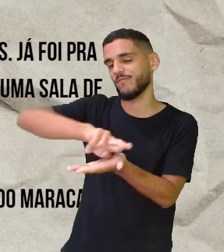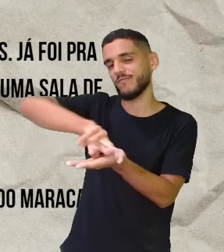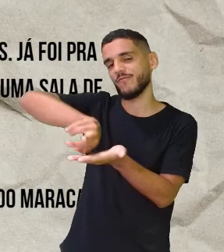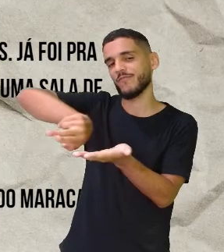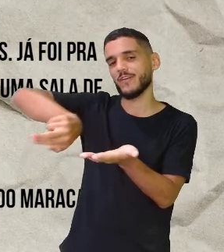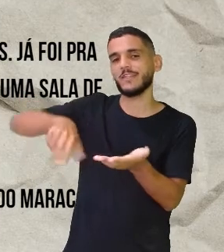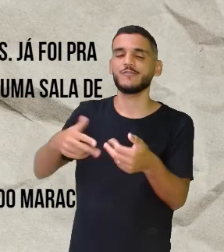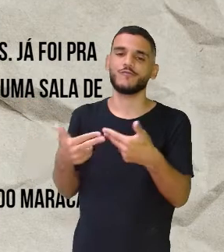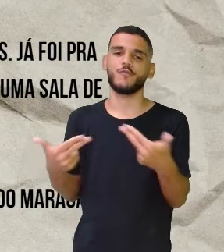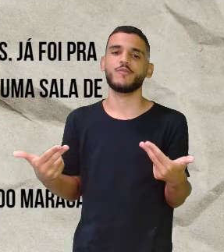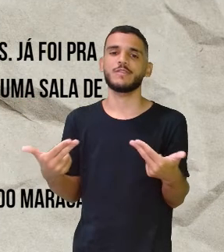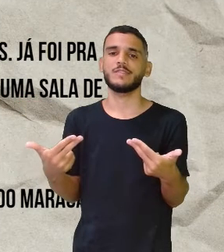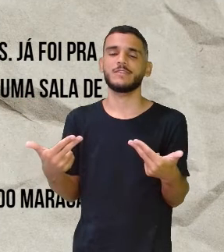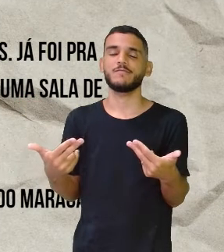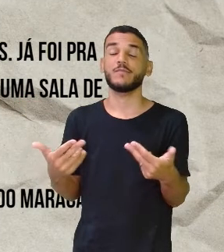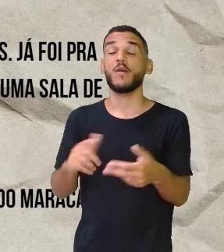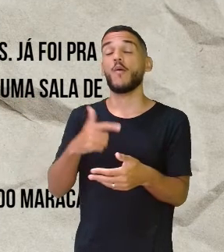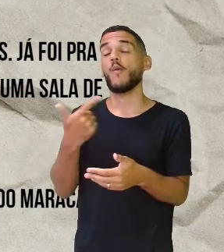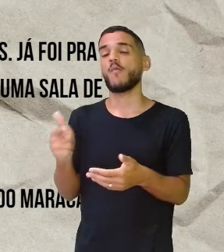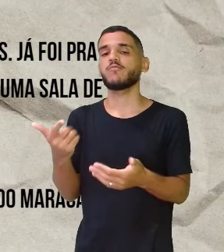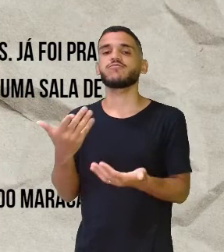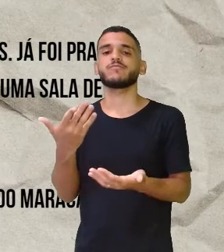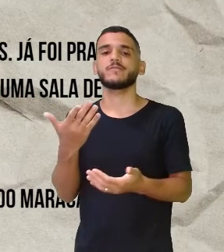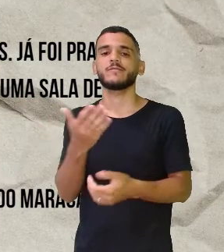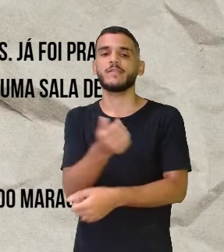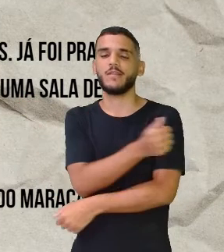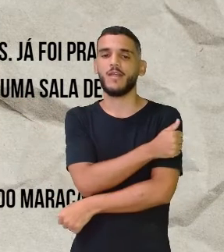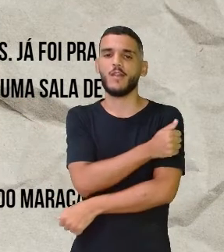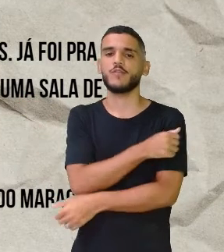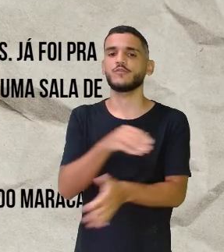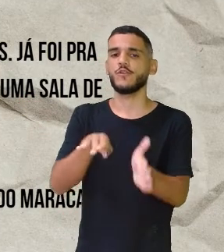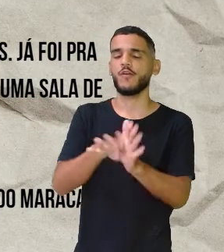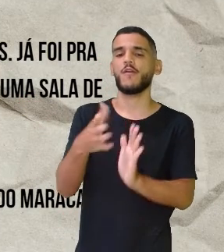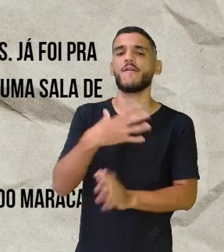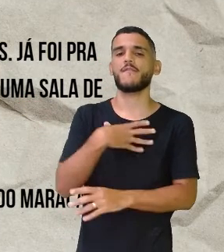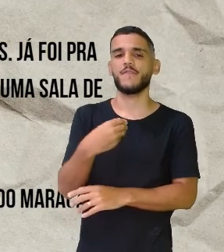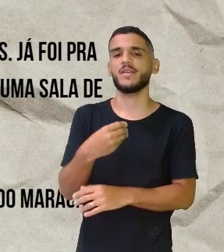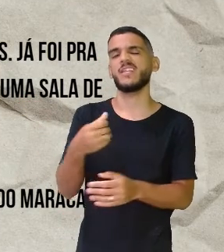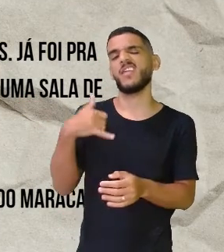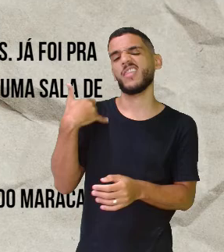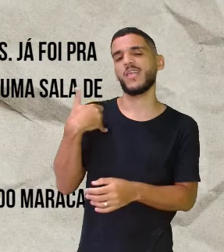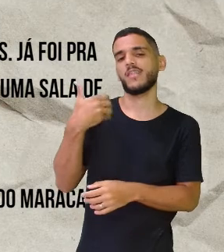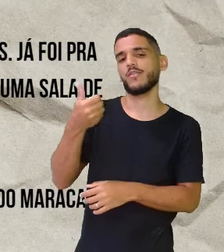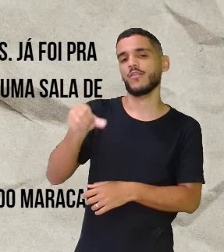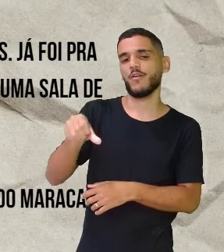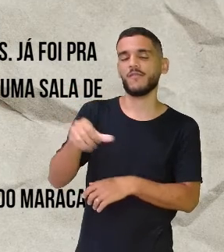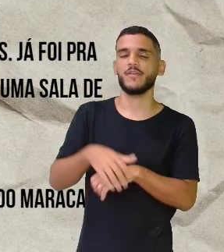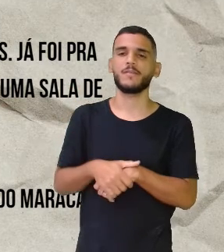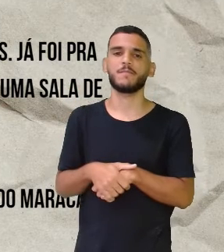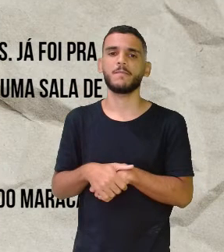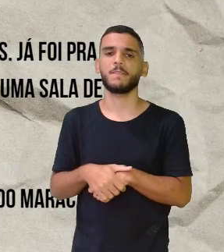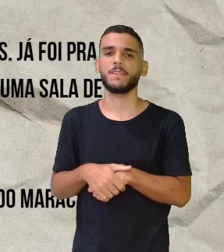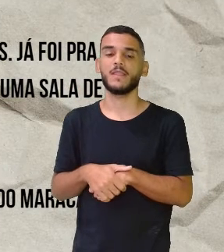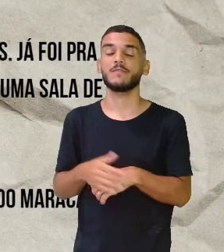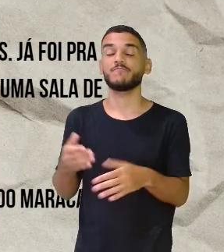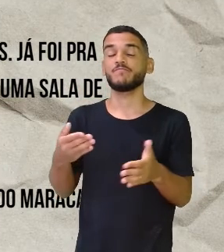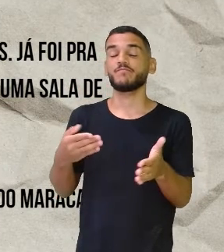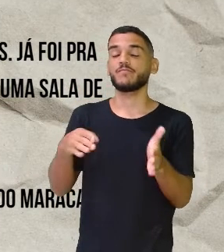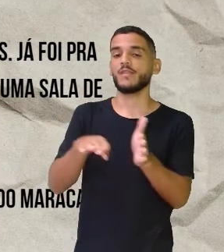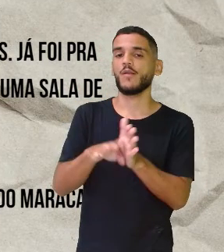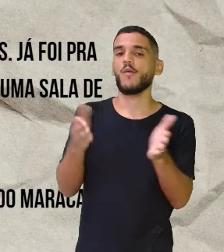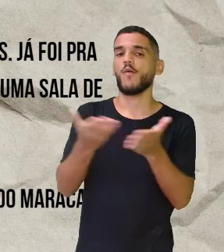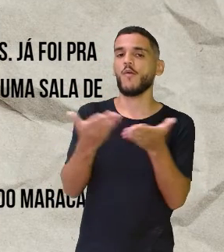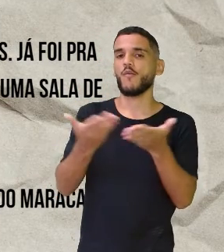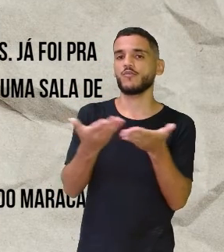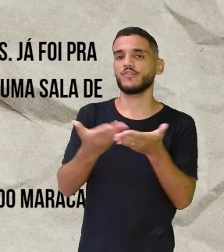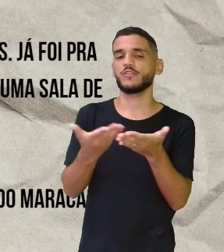Pesa. Uma outra estudante chegou com a filha. Essa já maiorzinha, 9 anos. Já foi para a escola hoje, mas teve que